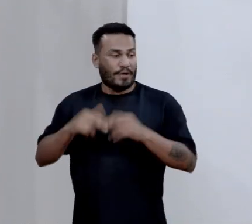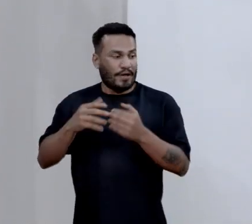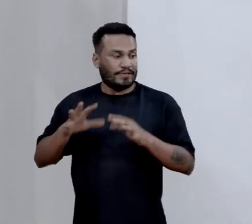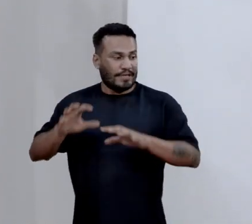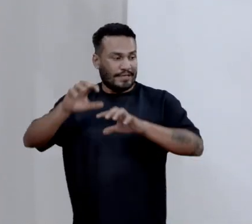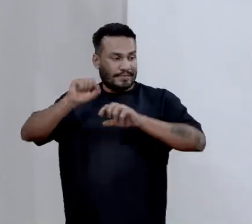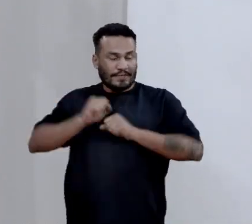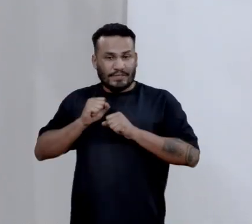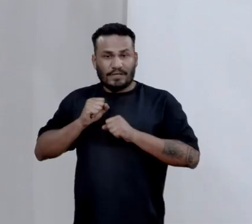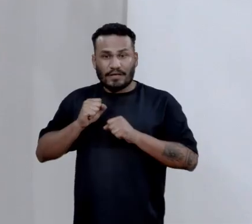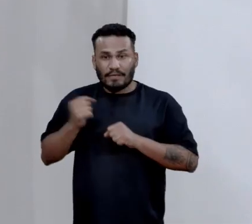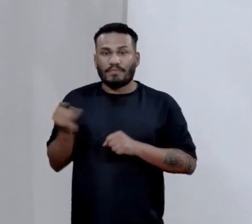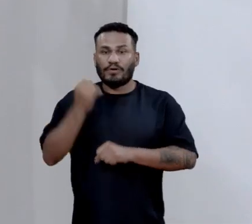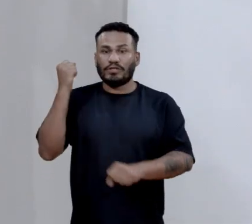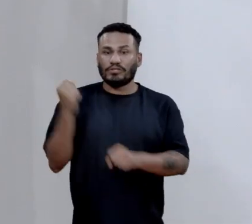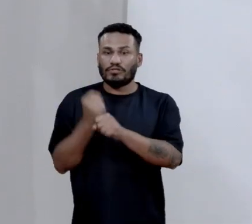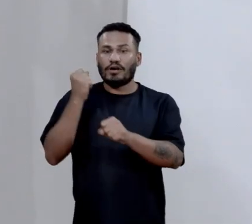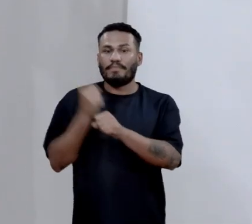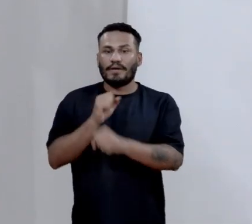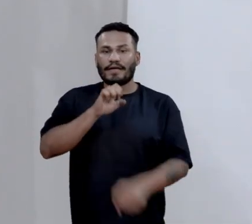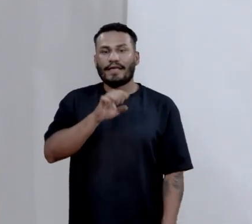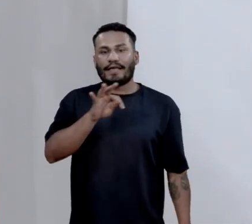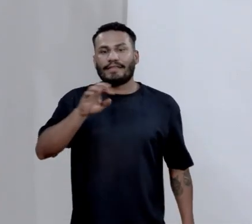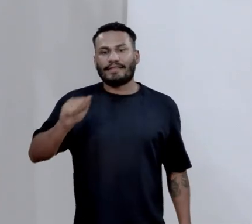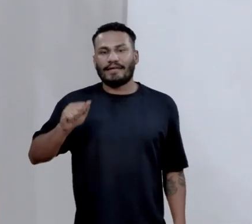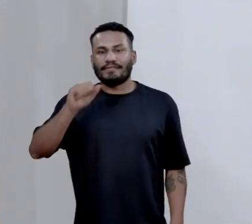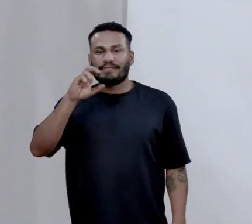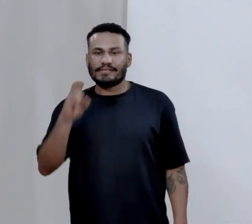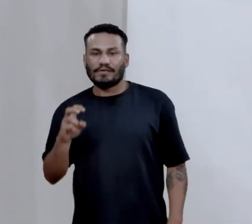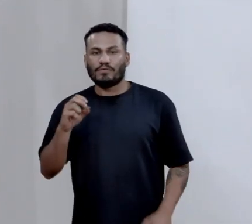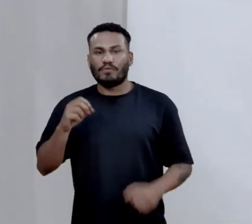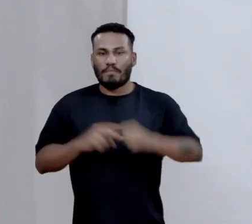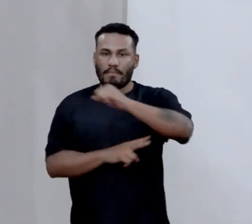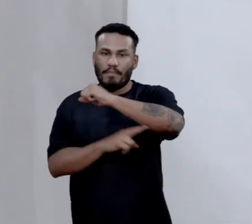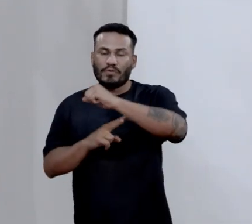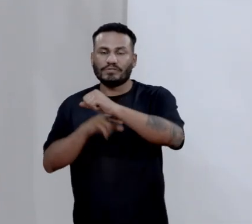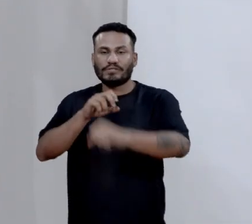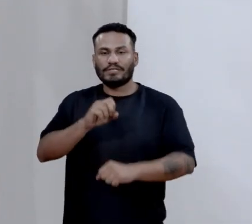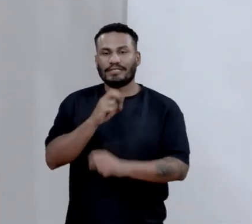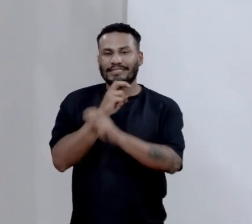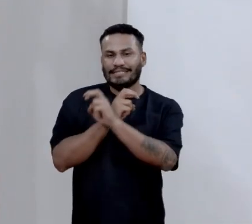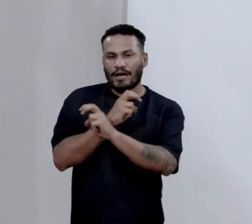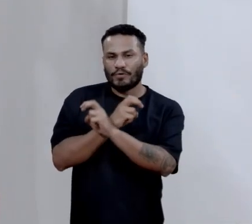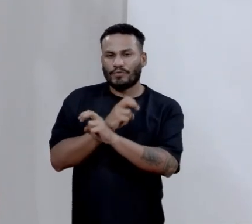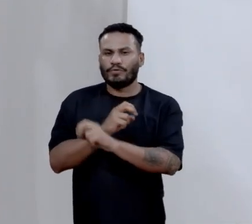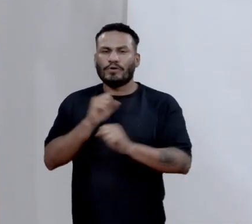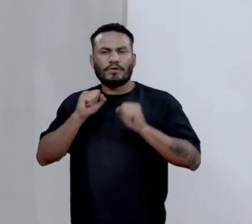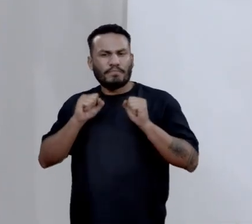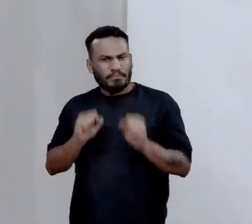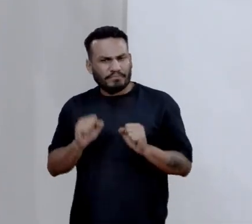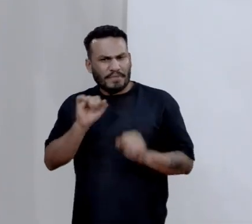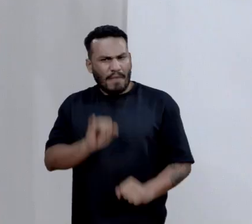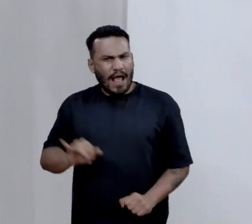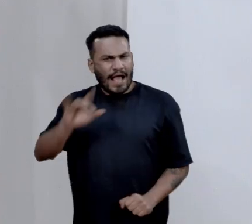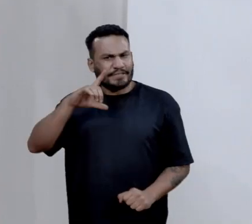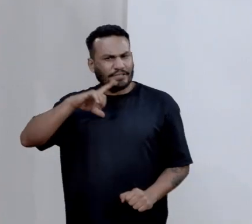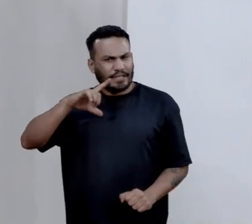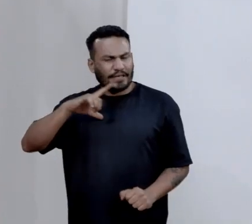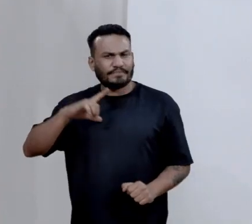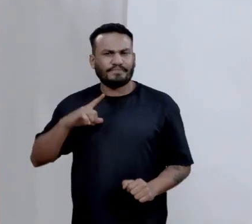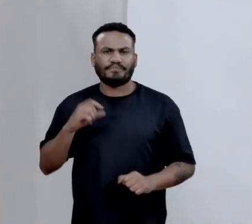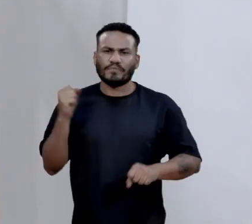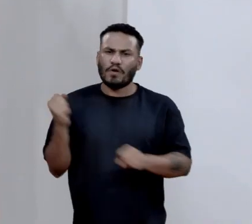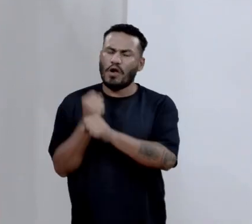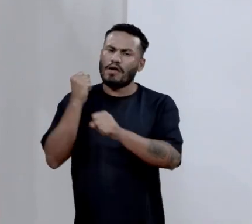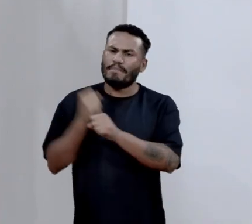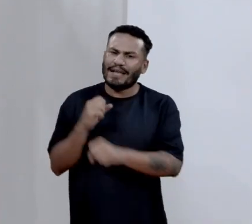importante obra da ETA 5, ali na Ponte do Salto. Tem algumas imagens lá, Ari, por gentileza. As obras estão